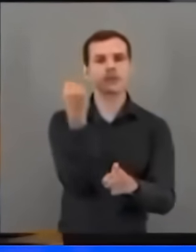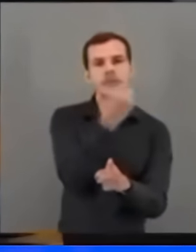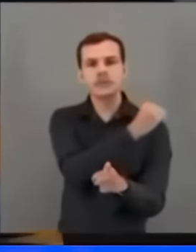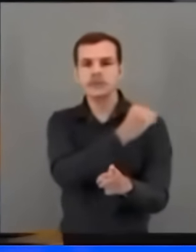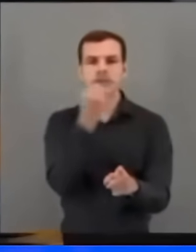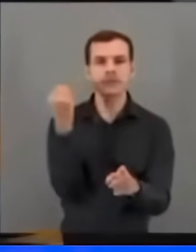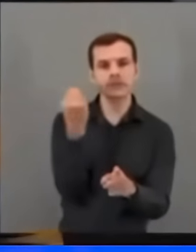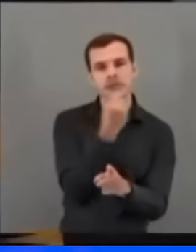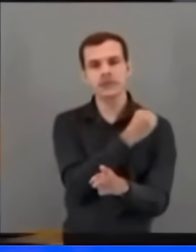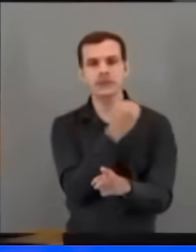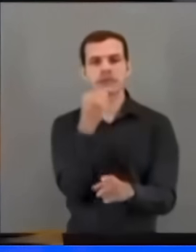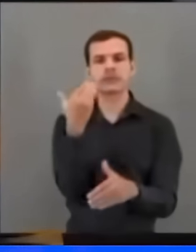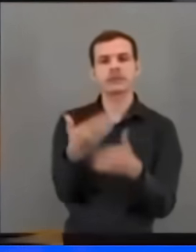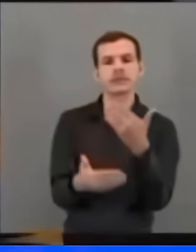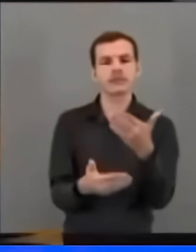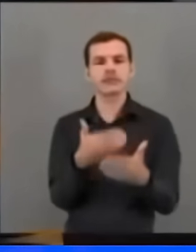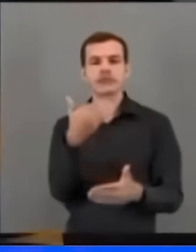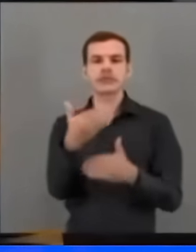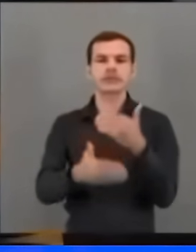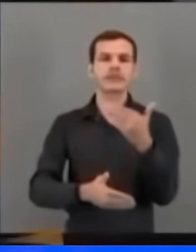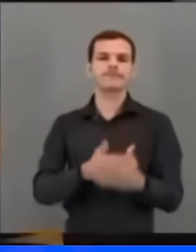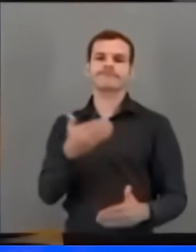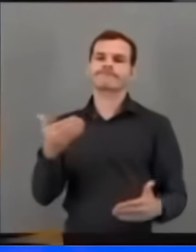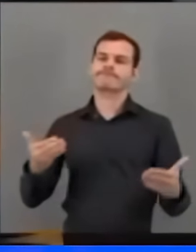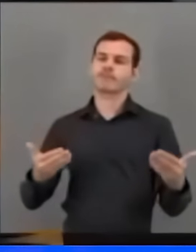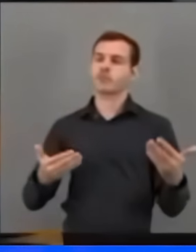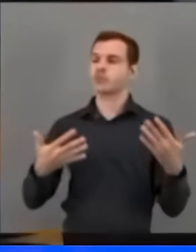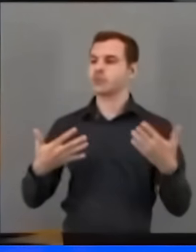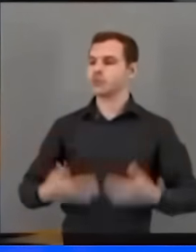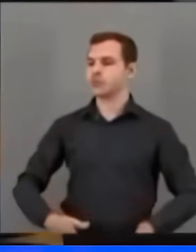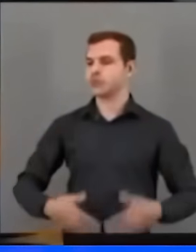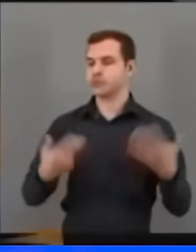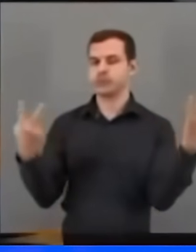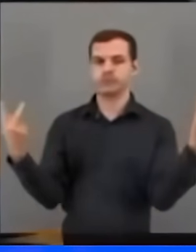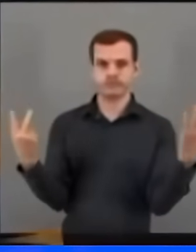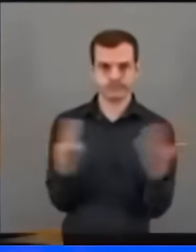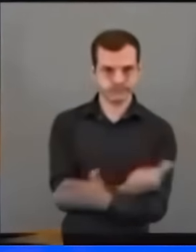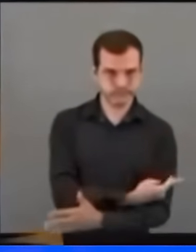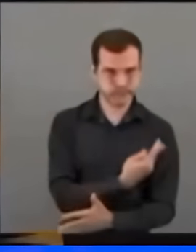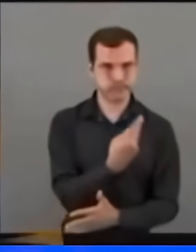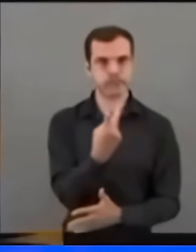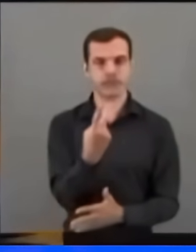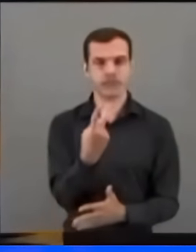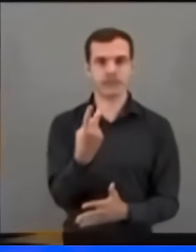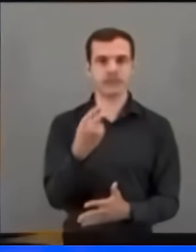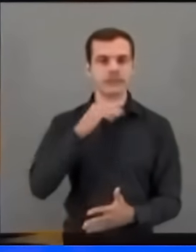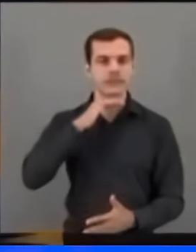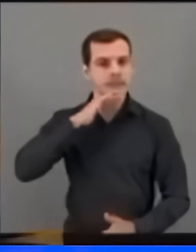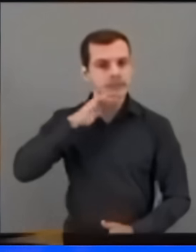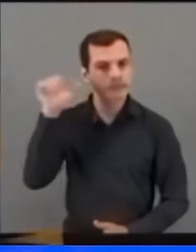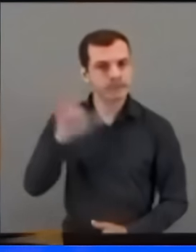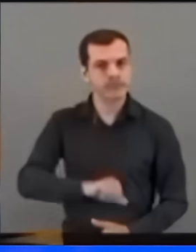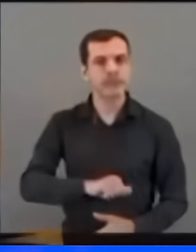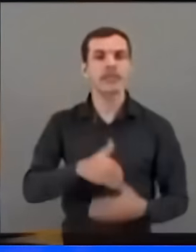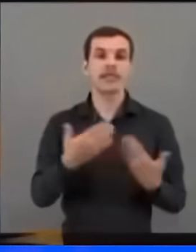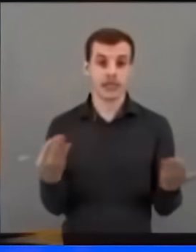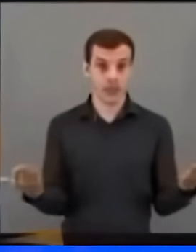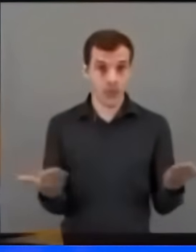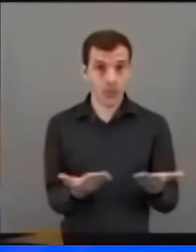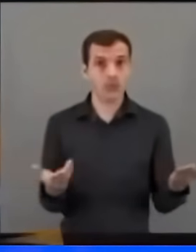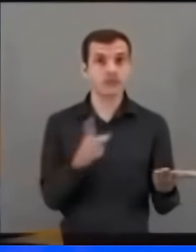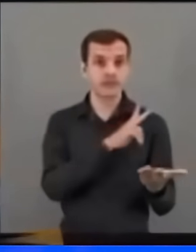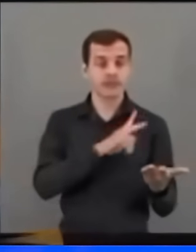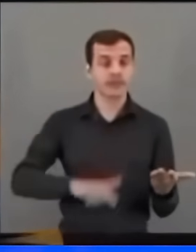causam desgraças. Então, o que nós estamos fazendo aqui, presidente, é evitar ainda mais desgraça, porque esse país não pode